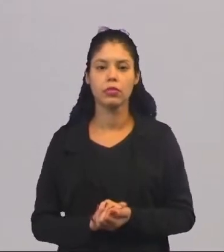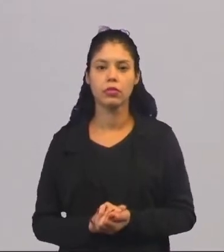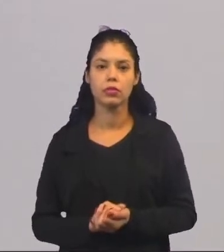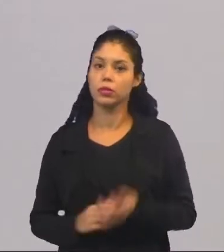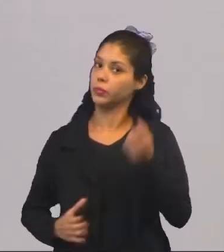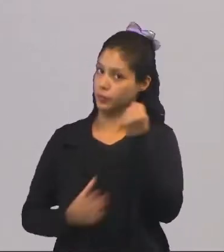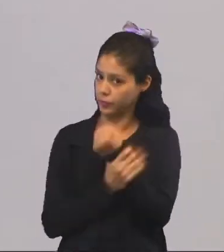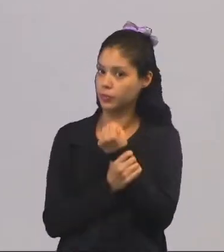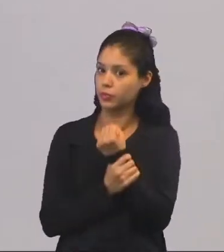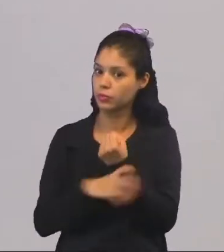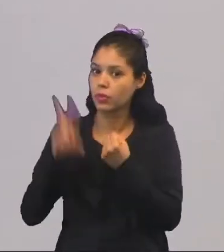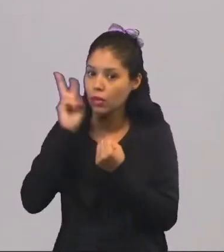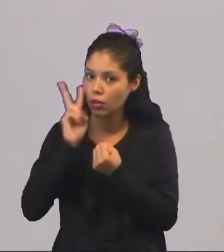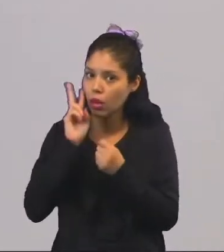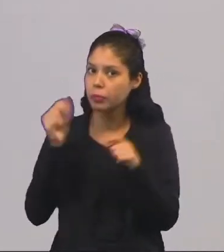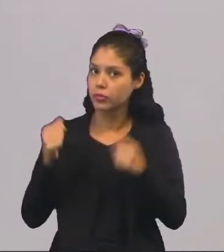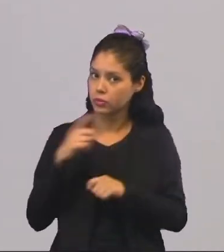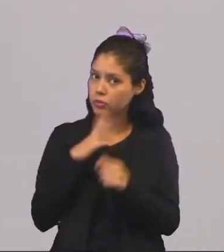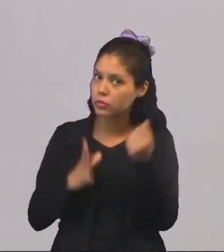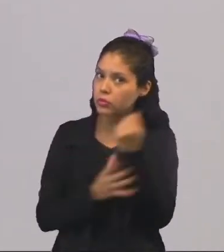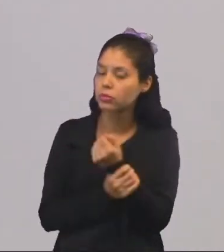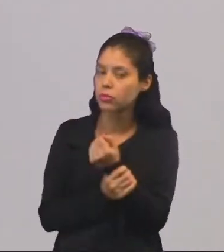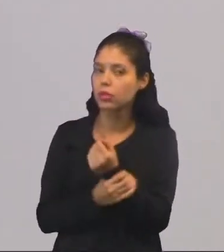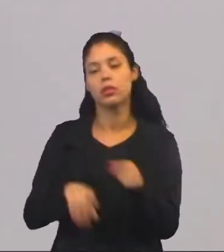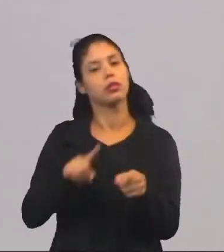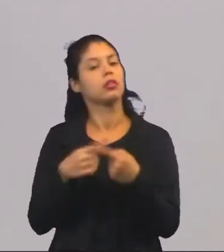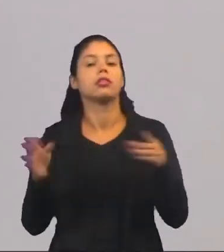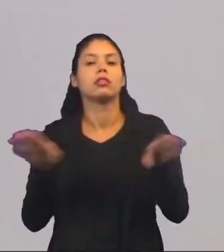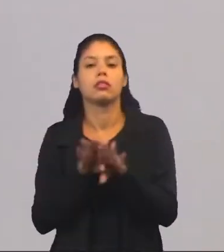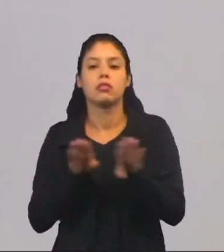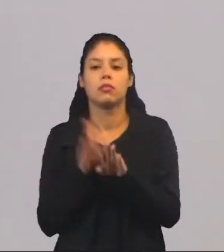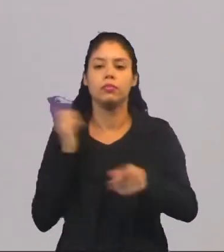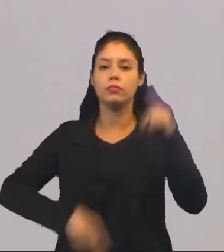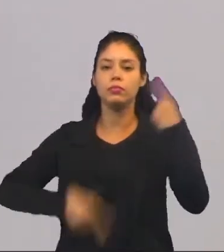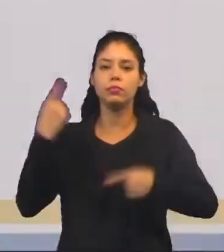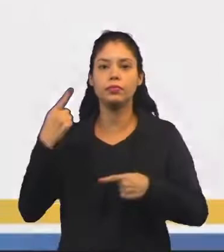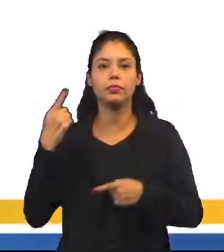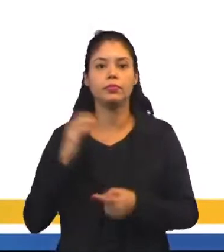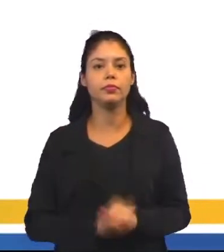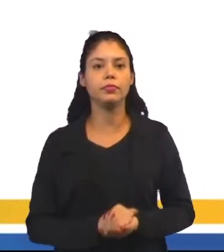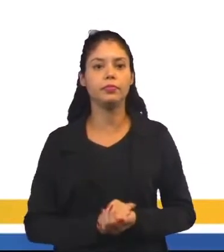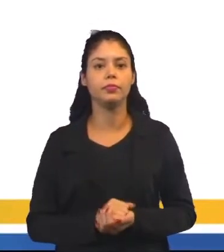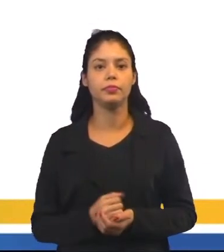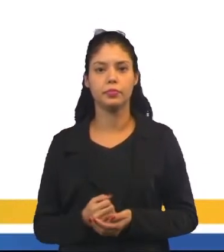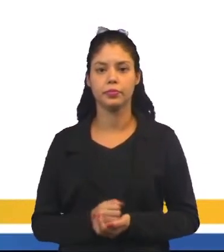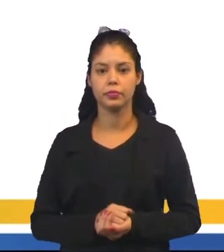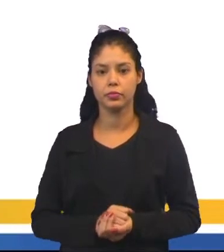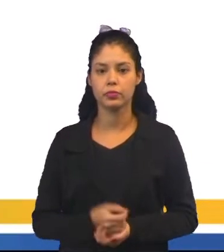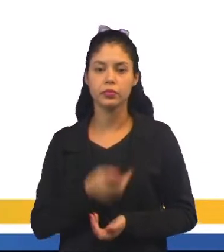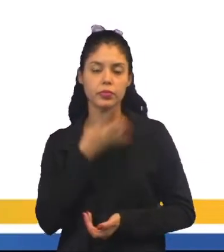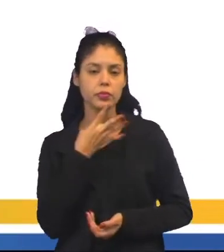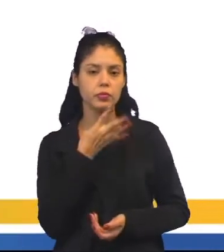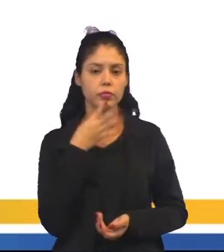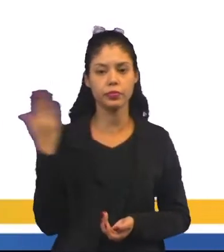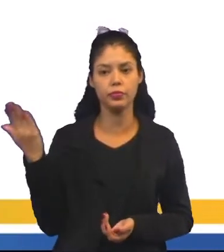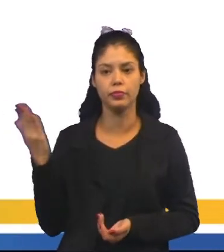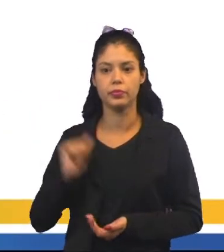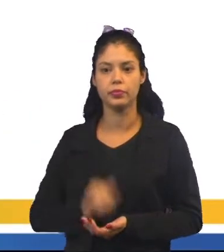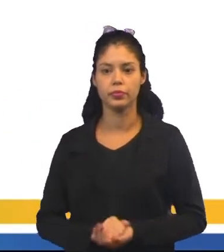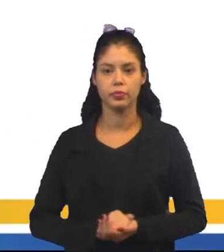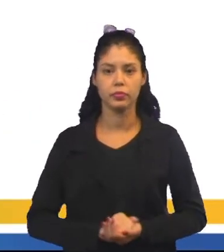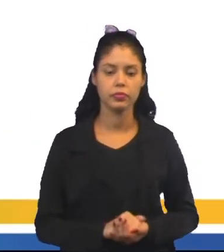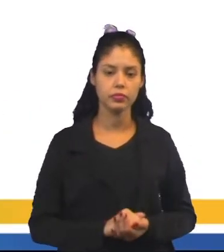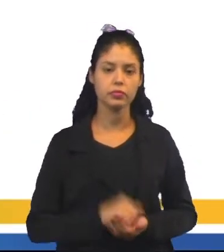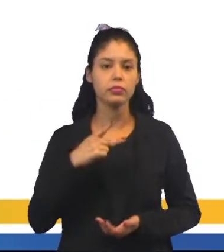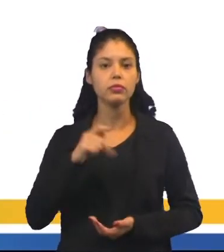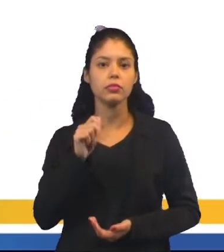forma segura, lembrem disso, de forma segura, mas ágil e rápida, superar esses obstáculos, beleza? Então, a gente conhecendo um pouquinho, sabendo